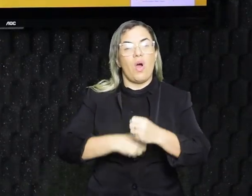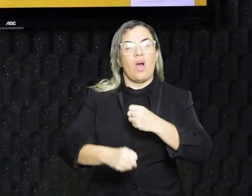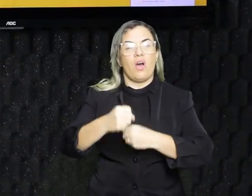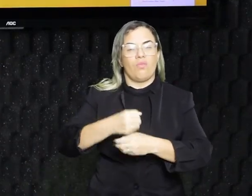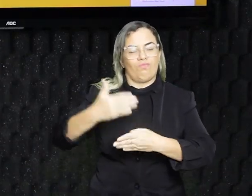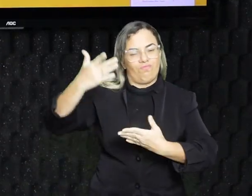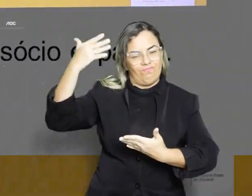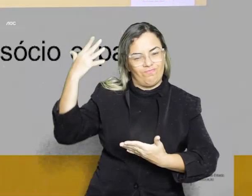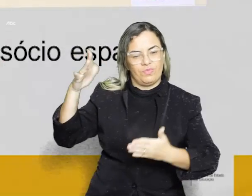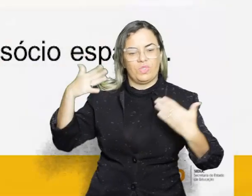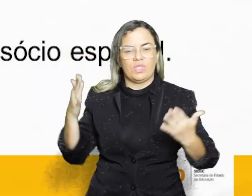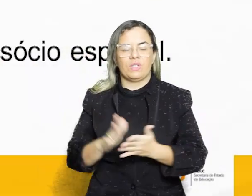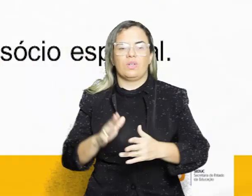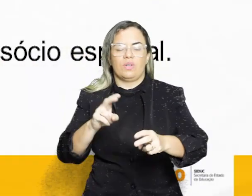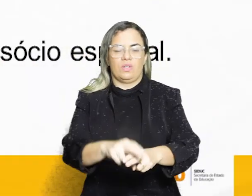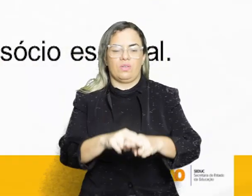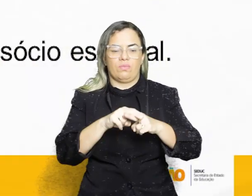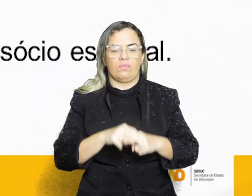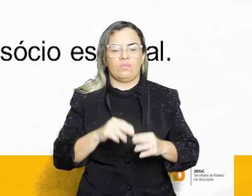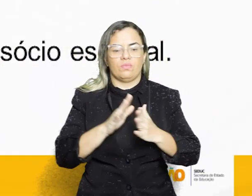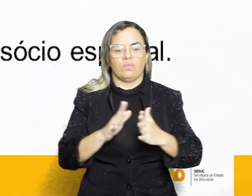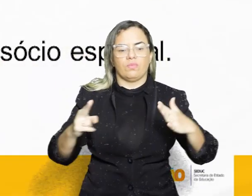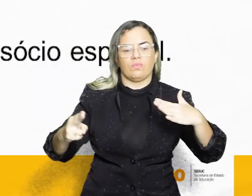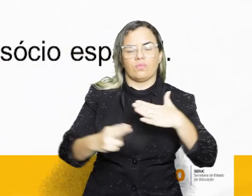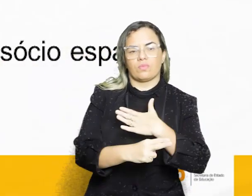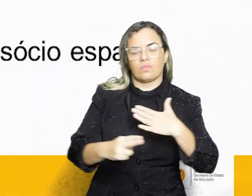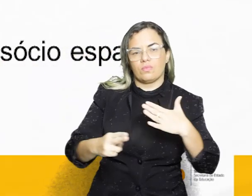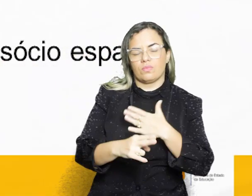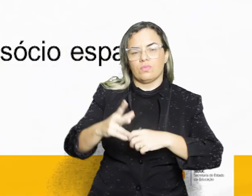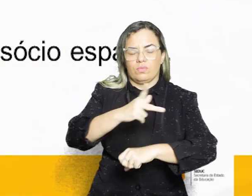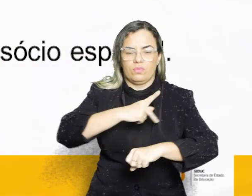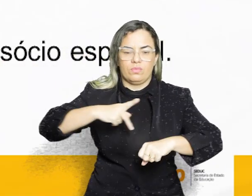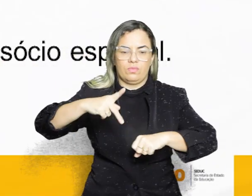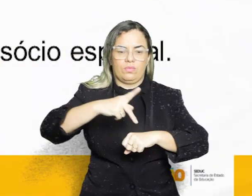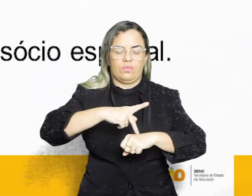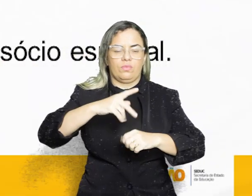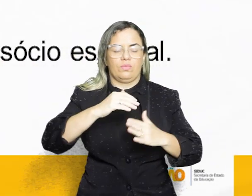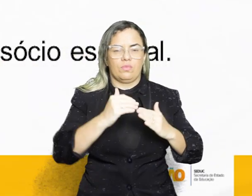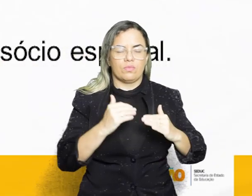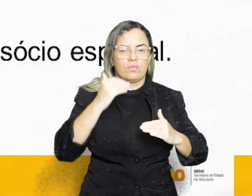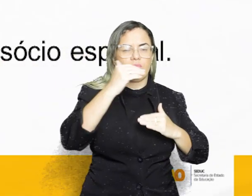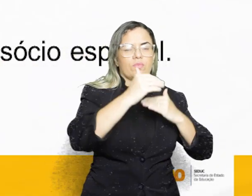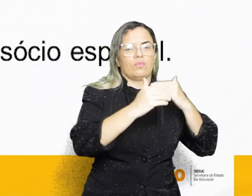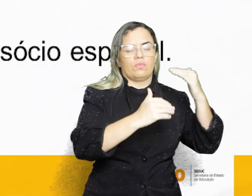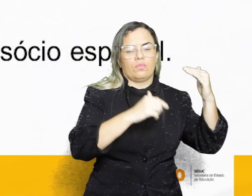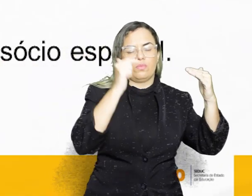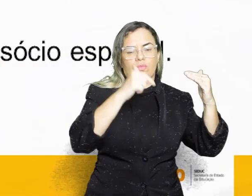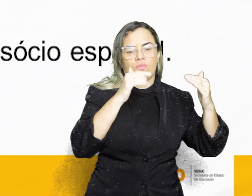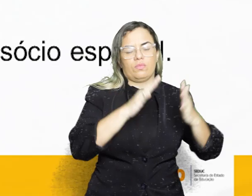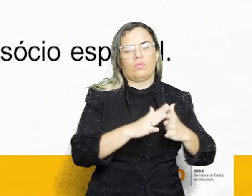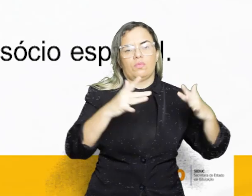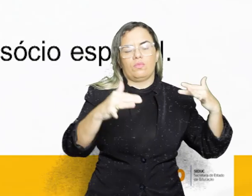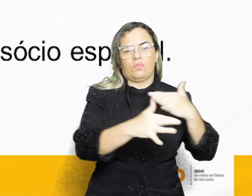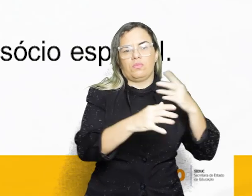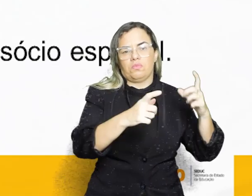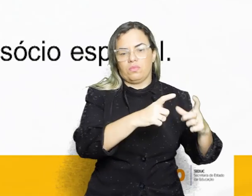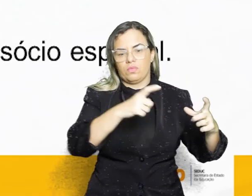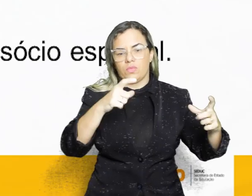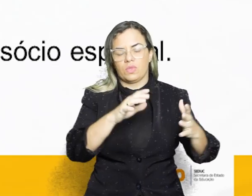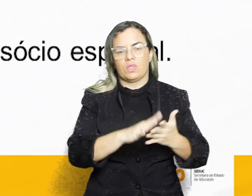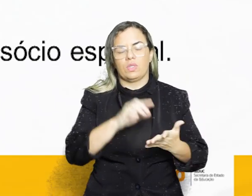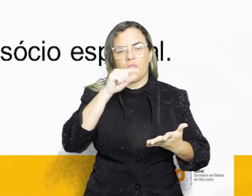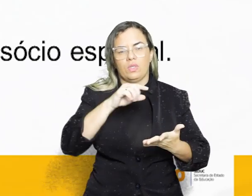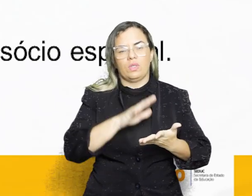nós falamos sobre a urbanização dos países desenvolvidos, né, das metrópoles, dos países centrais,